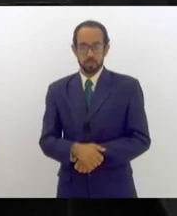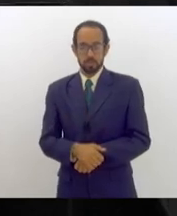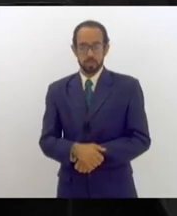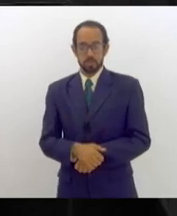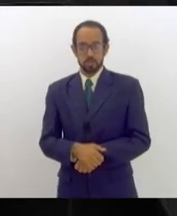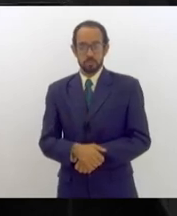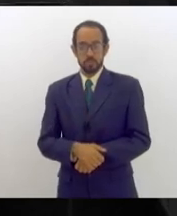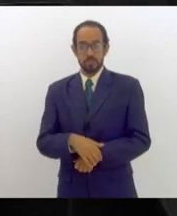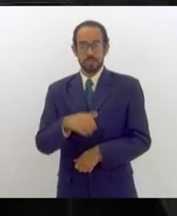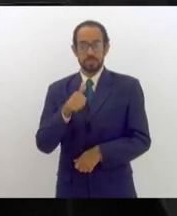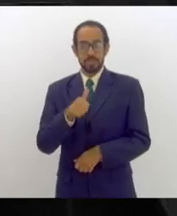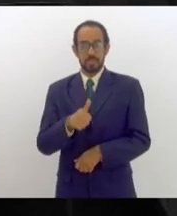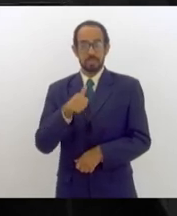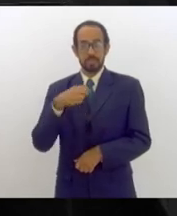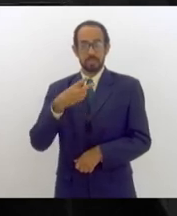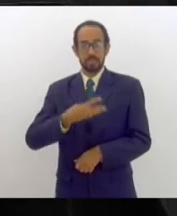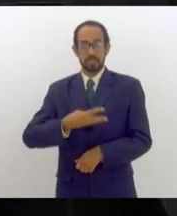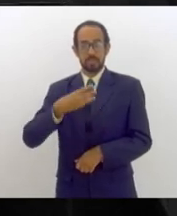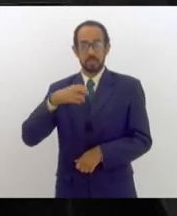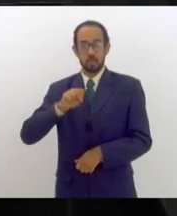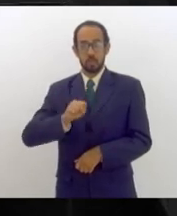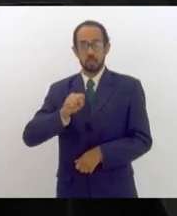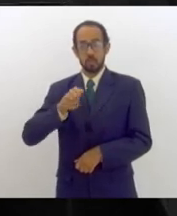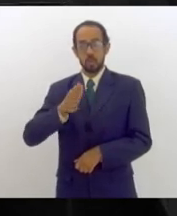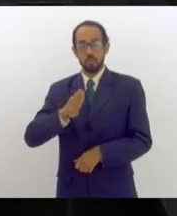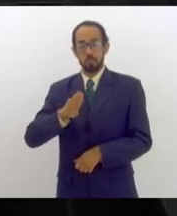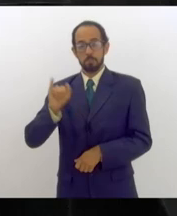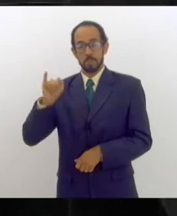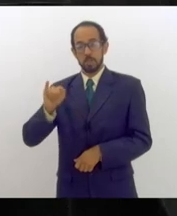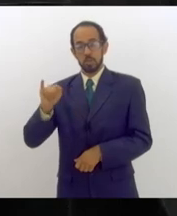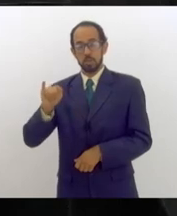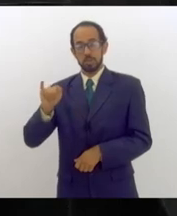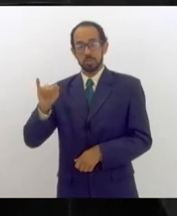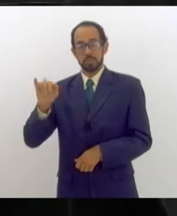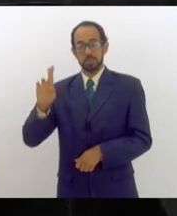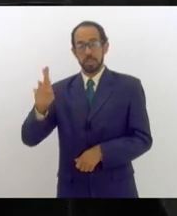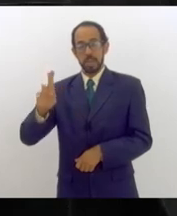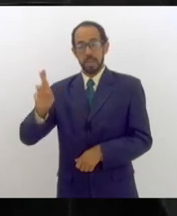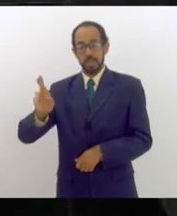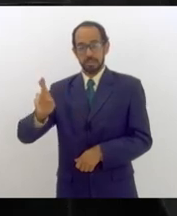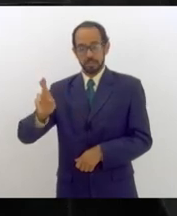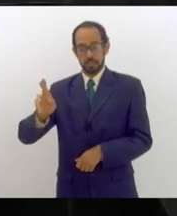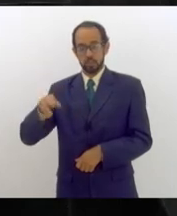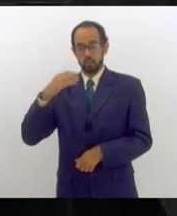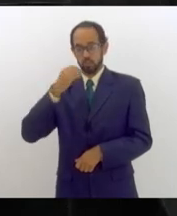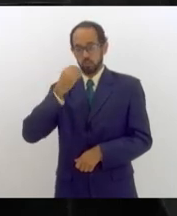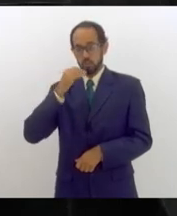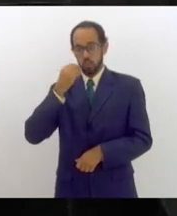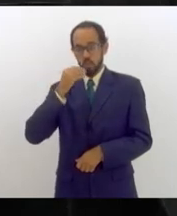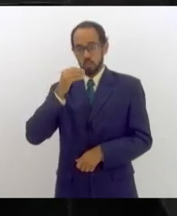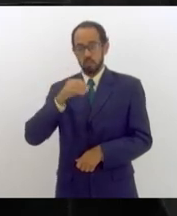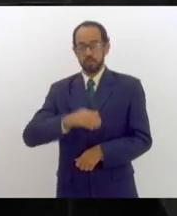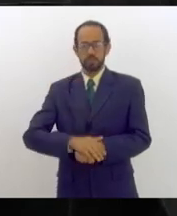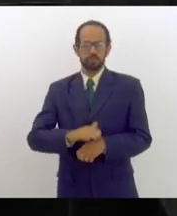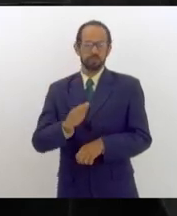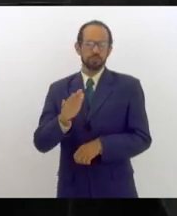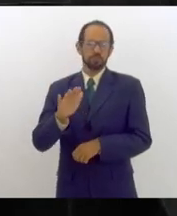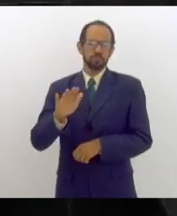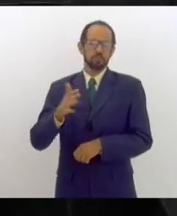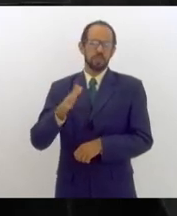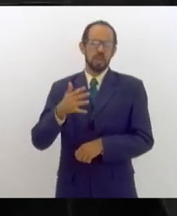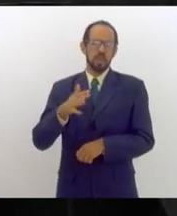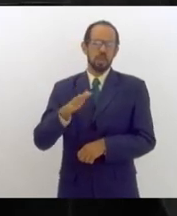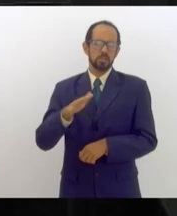138 bilhões de reais de dividendo que foi aproximadamente